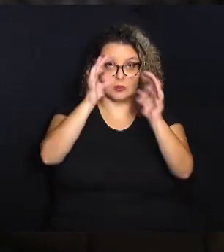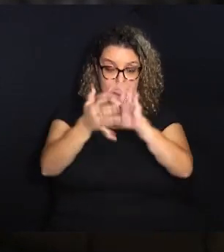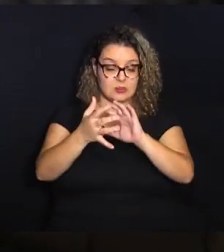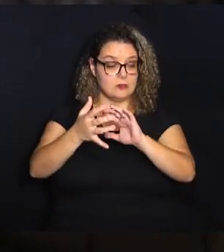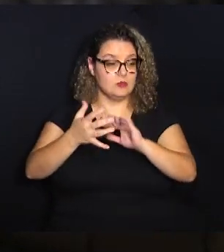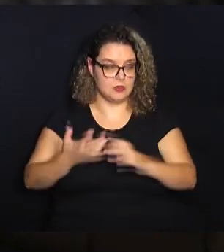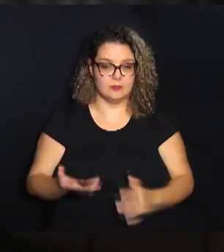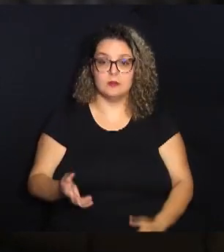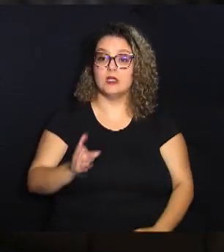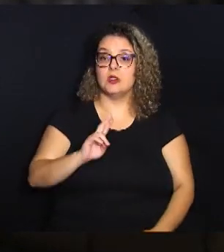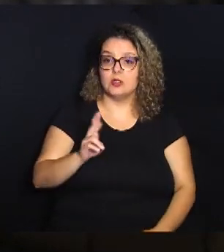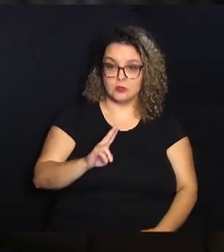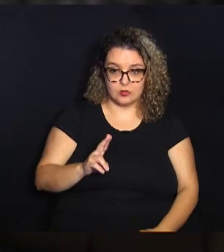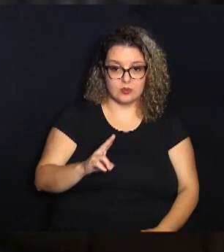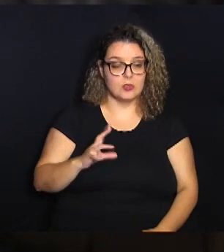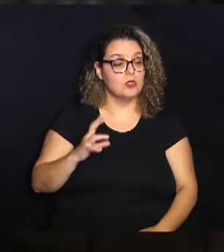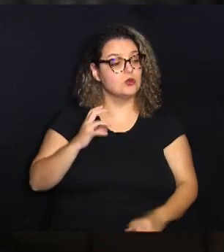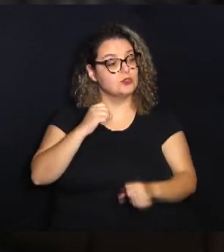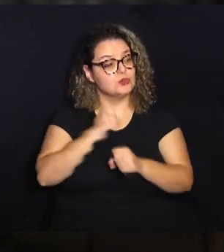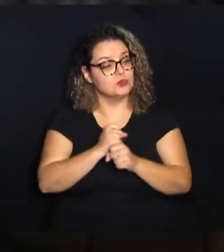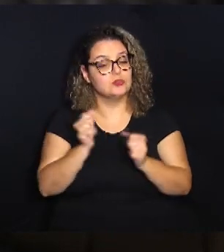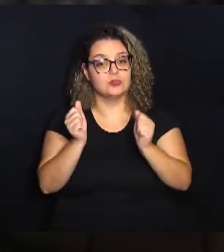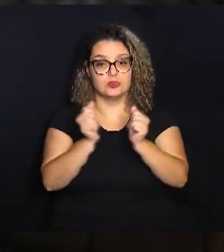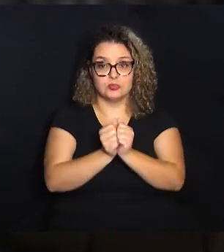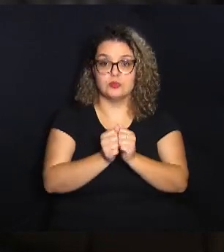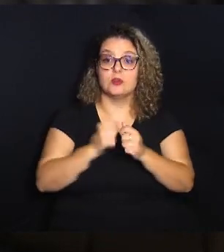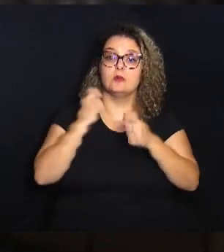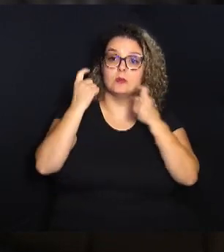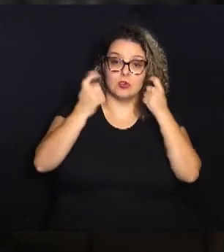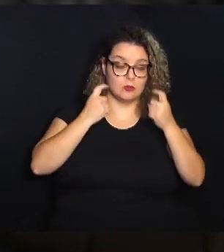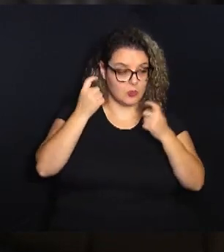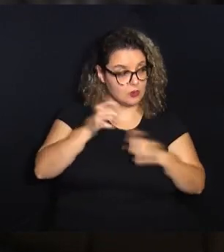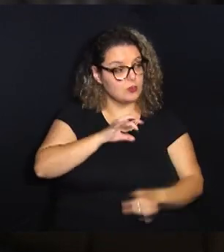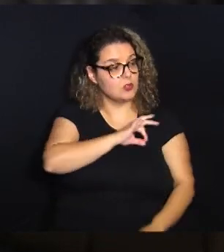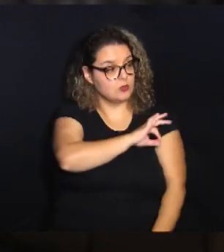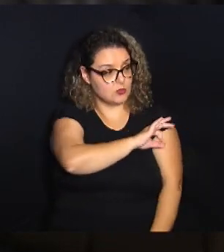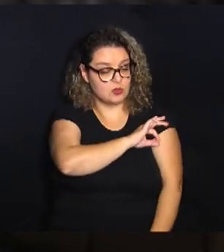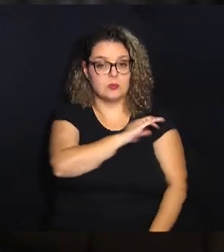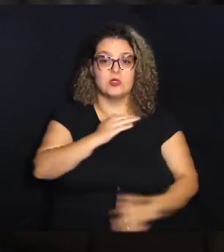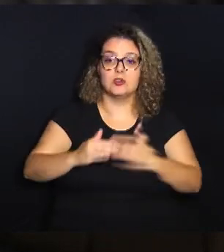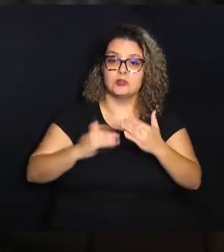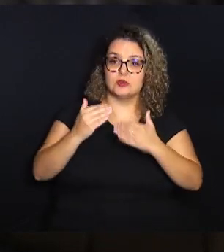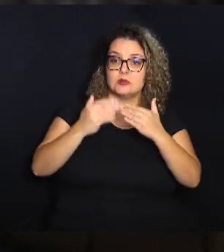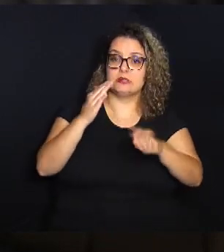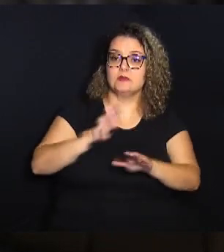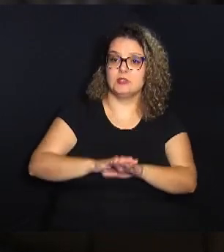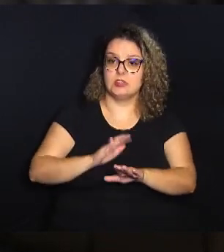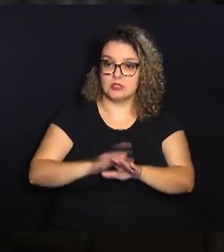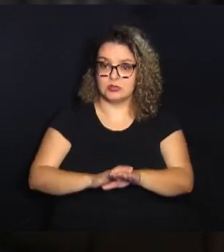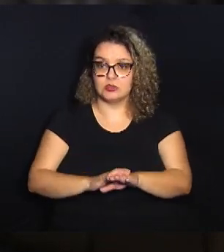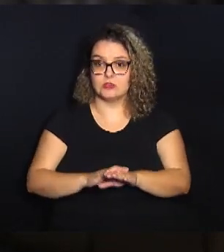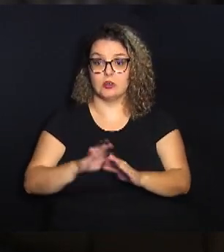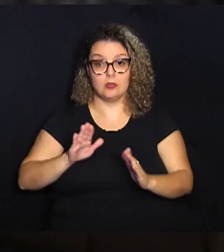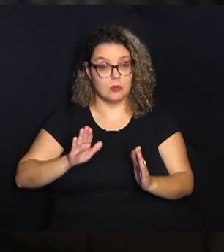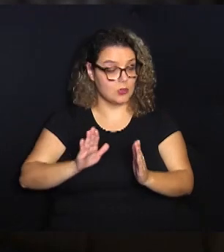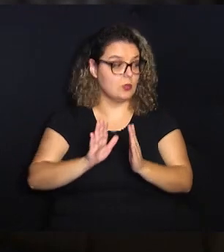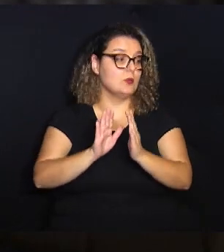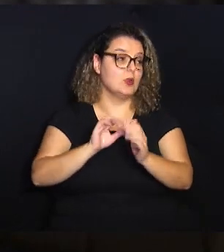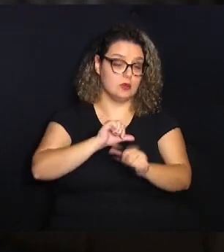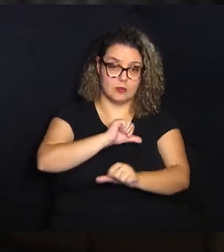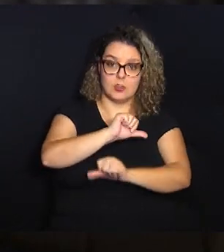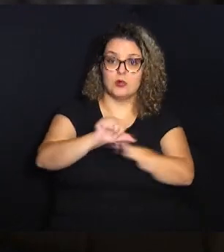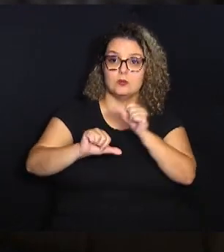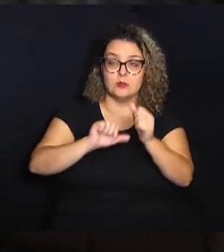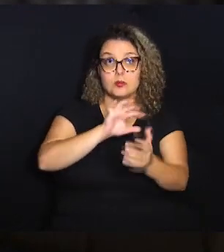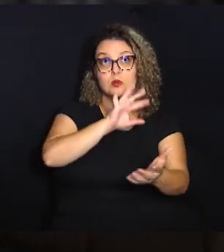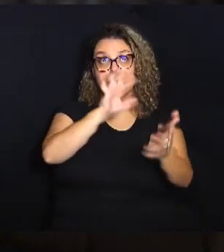essa denominação acompanha a preocupação da Prefeitura em desenvolver ações para enfrentar as mudanças do